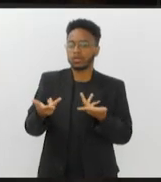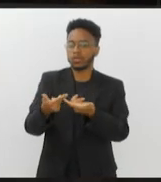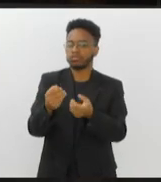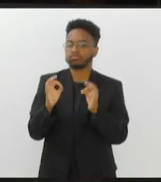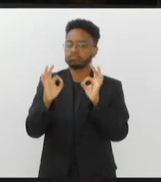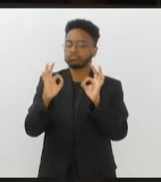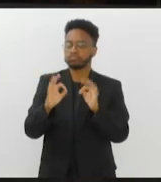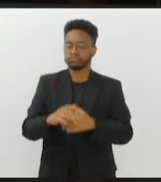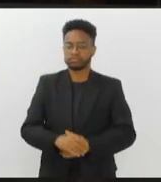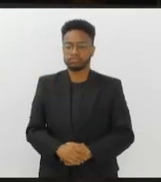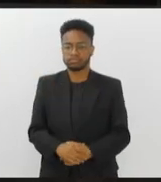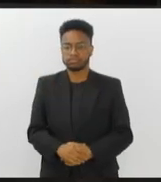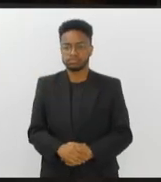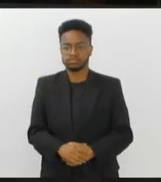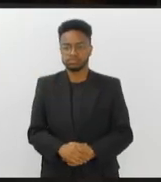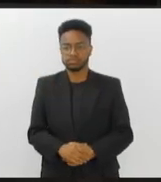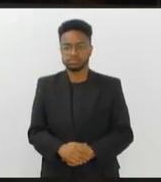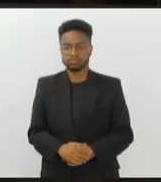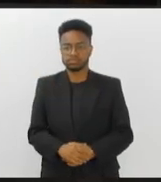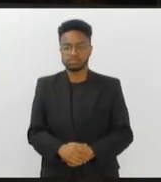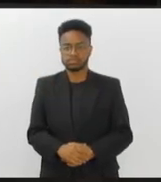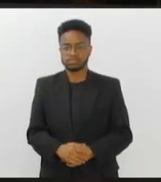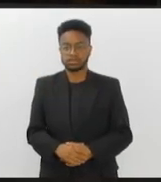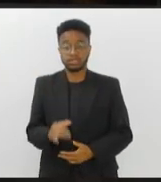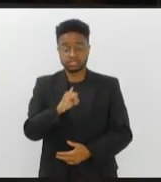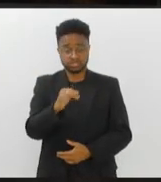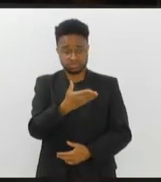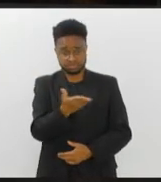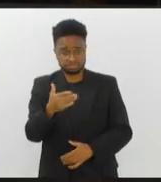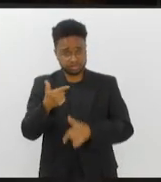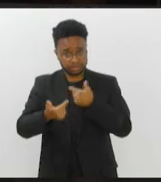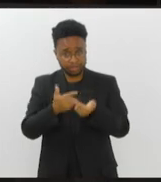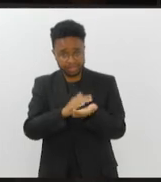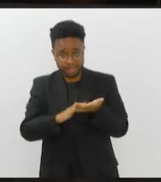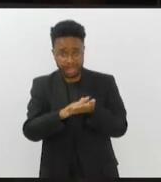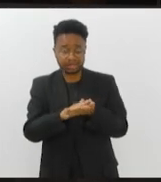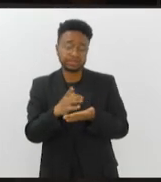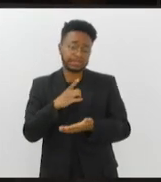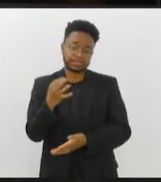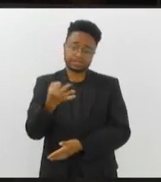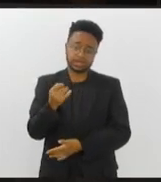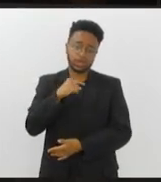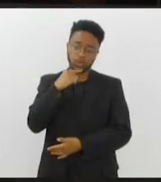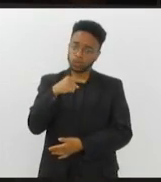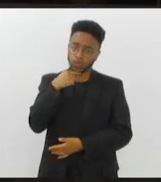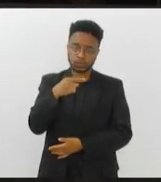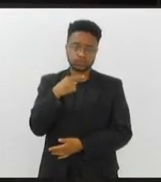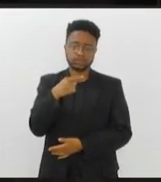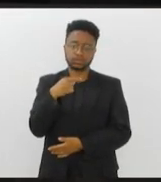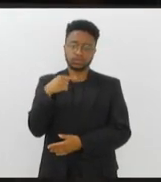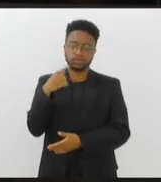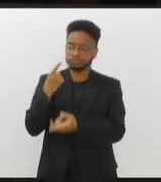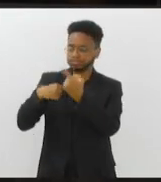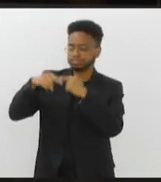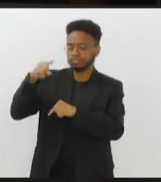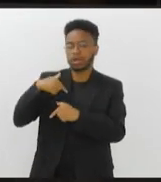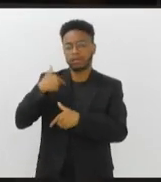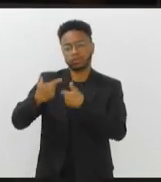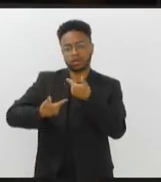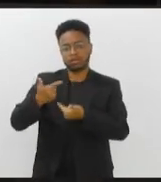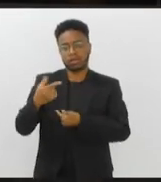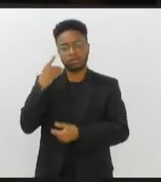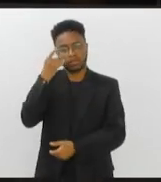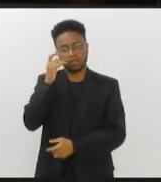excelência. Sem o trabalho de todos vocês, certamente eu não teria alcançado tanto êxito em meu mandato como deputado